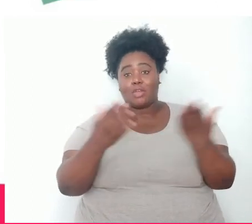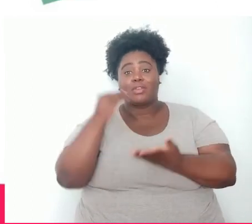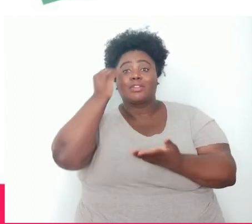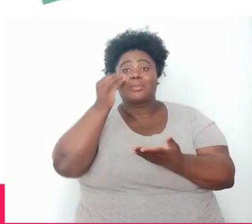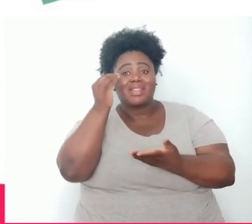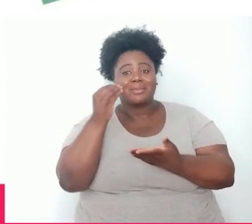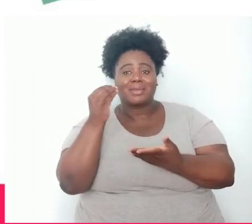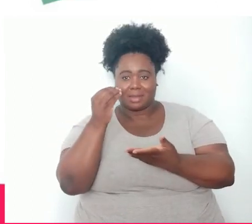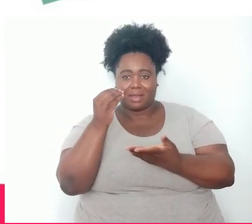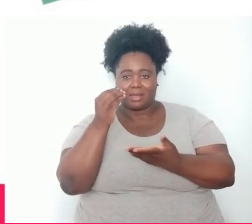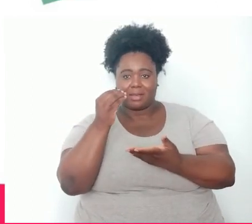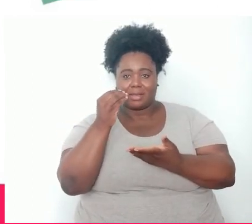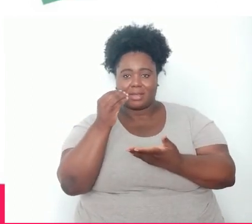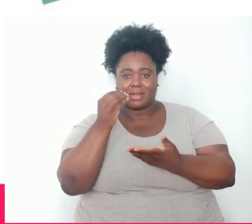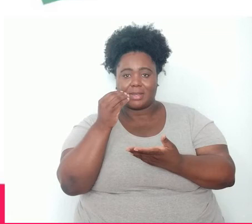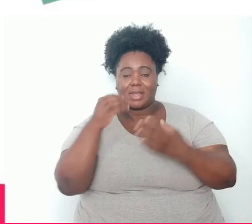Eu vou experimentar